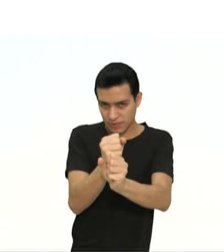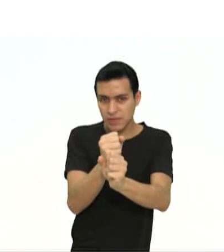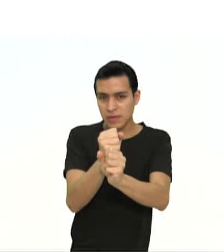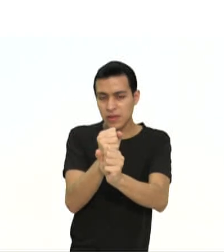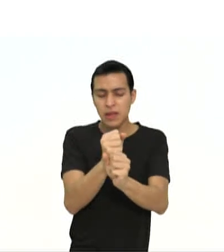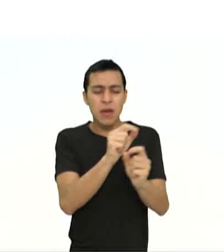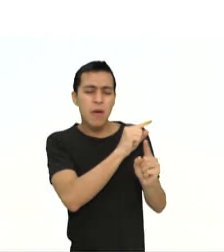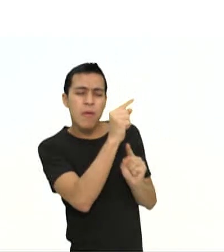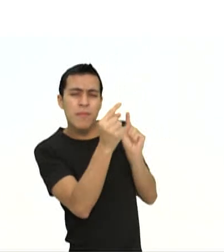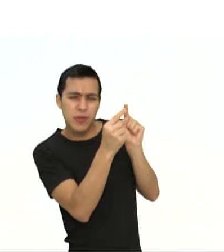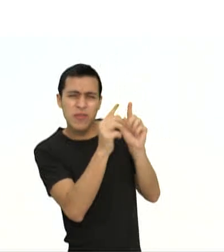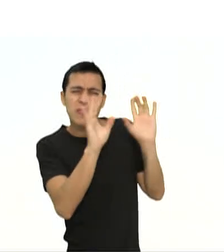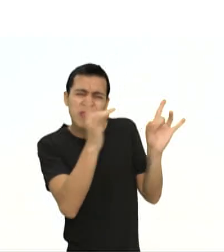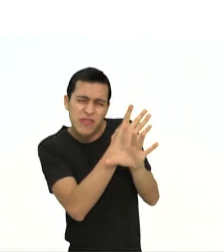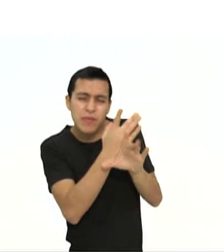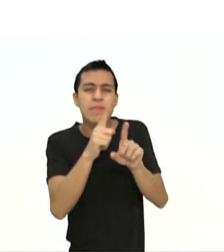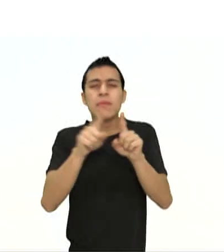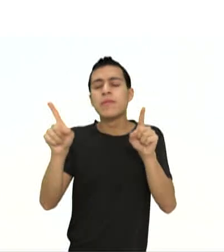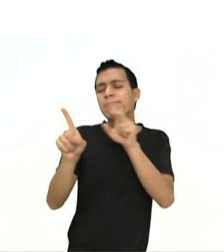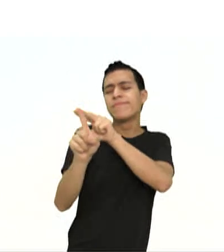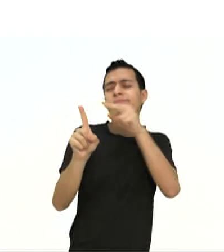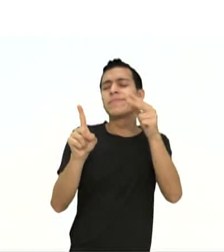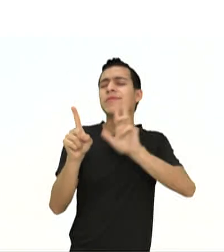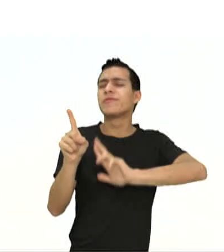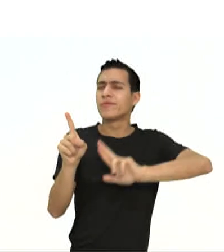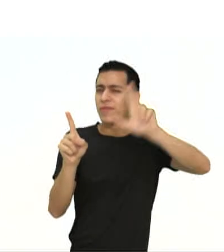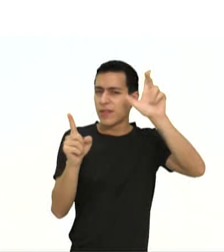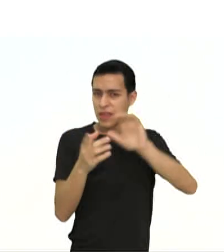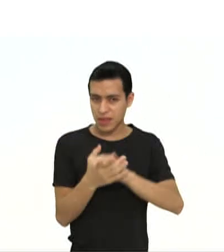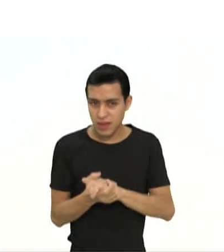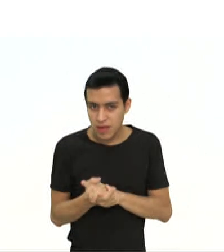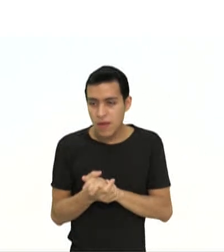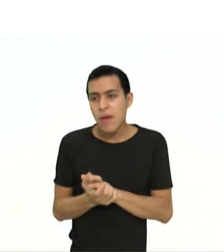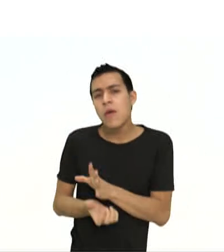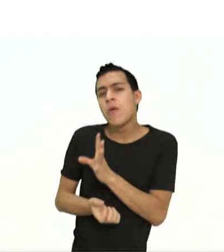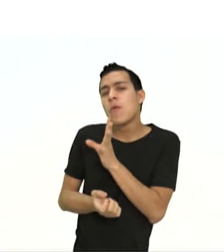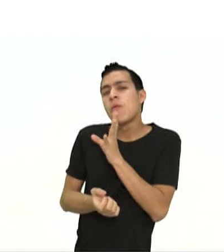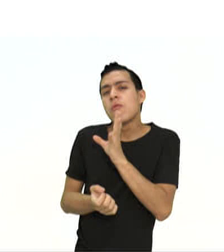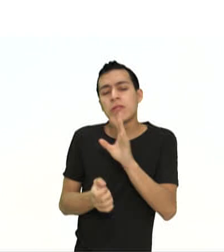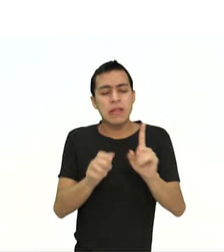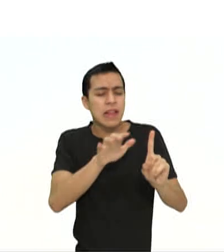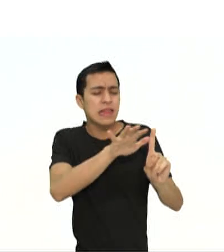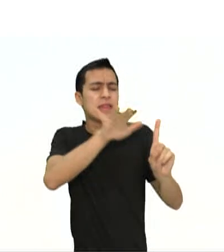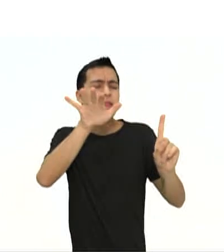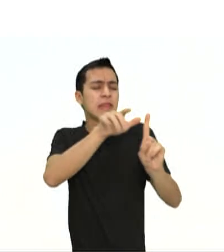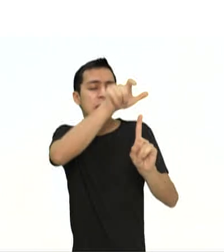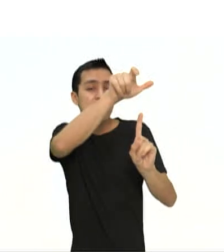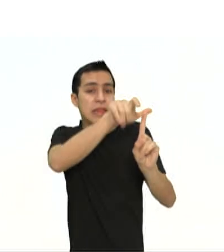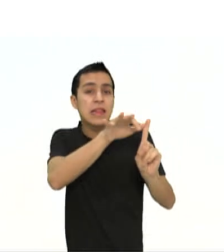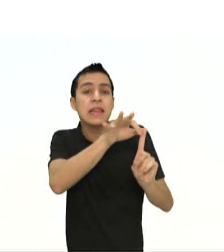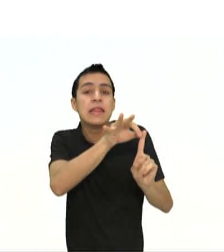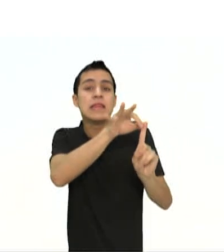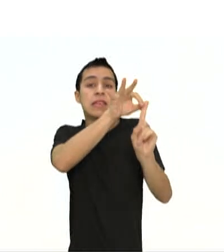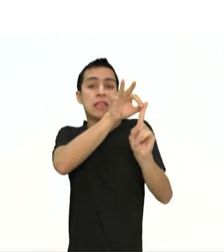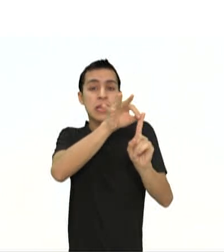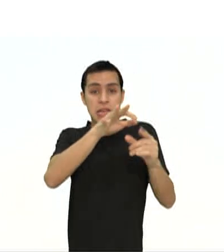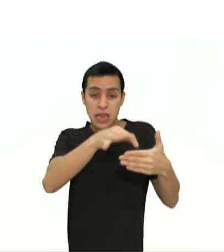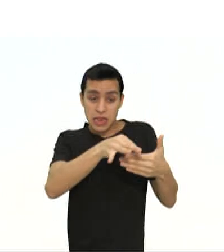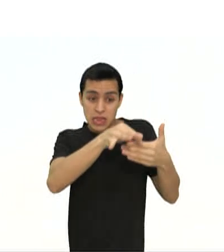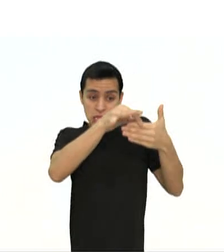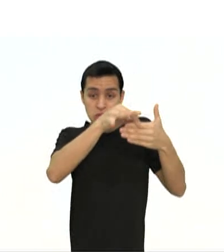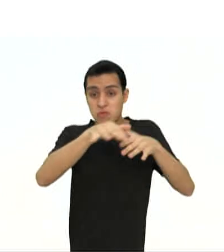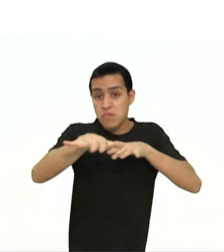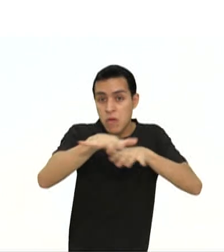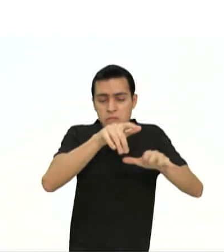só que hoje a gente vai ver com outro olhar. Conhecer o ideário dos líderes dos movimentos independentistas